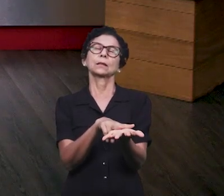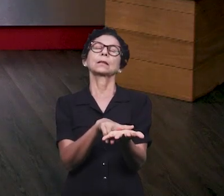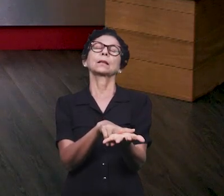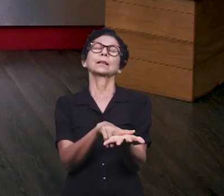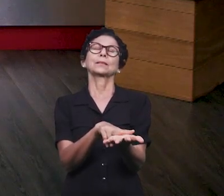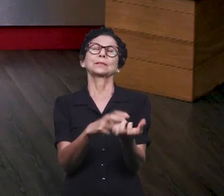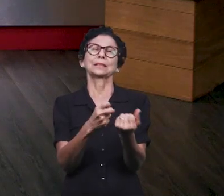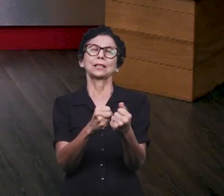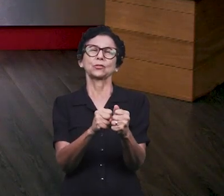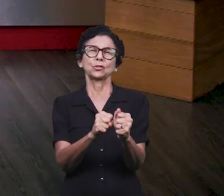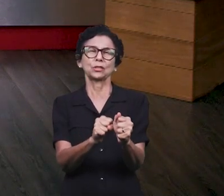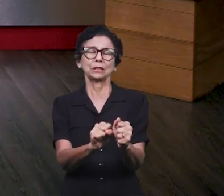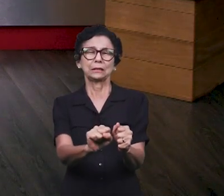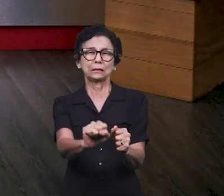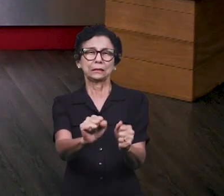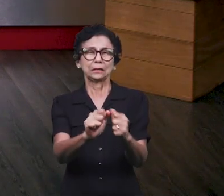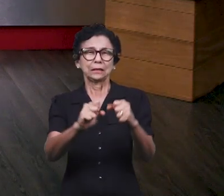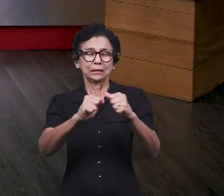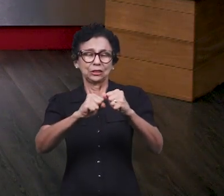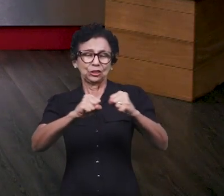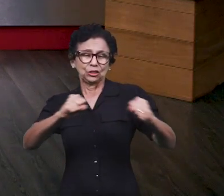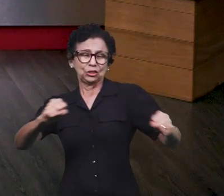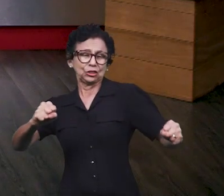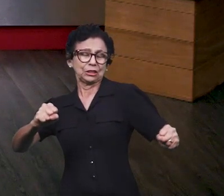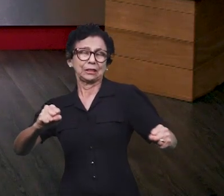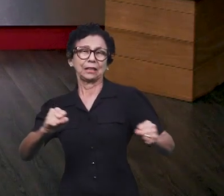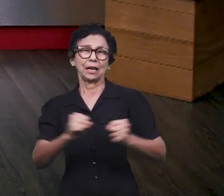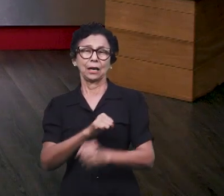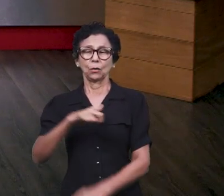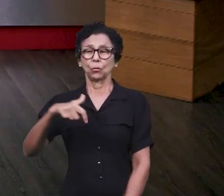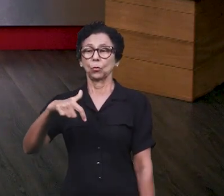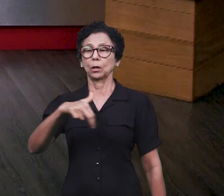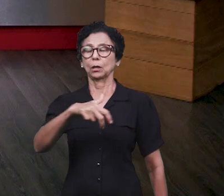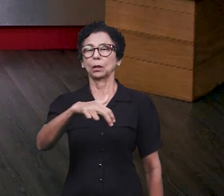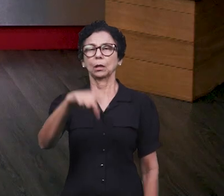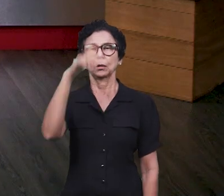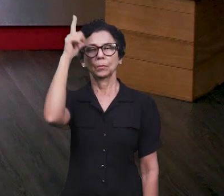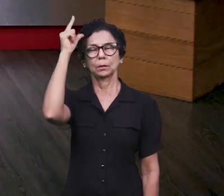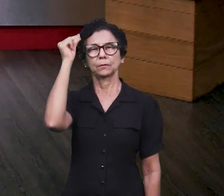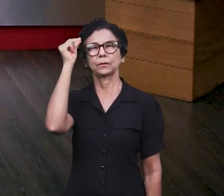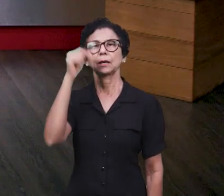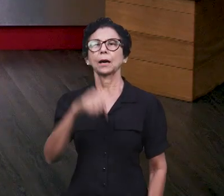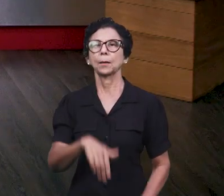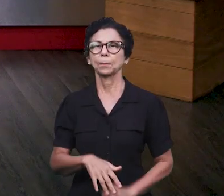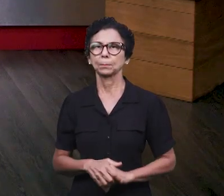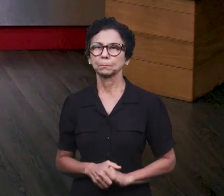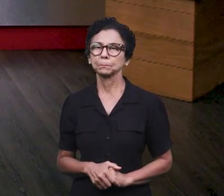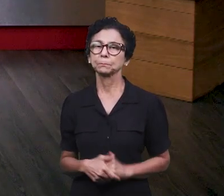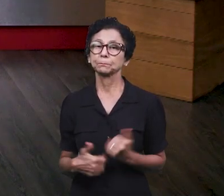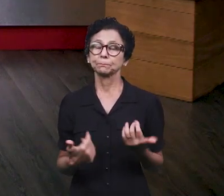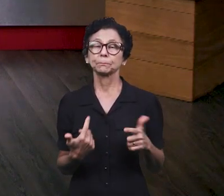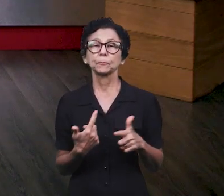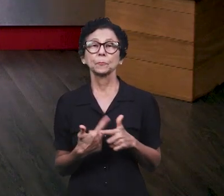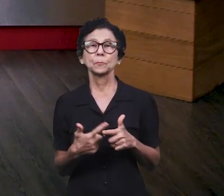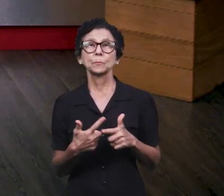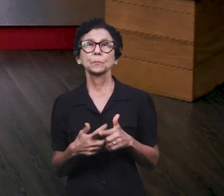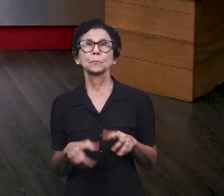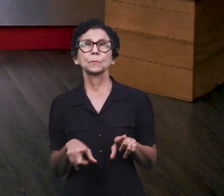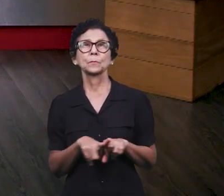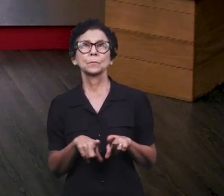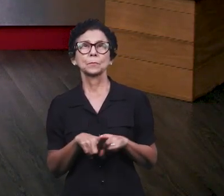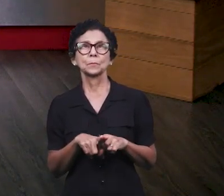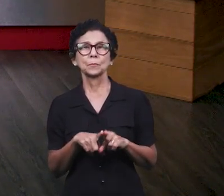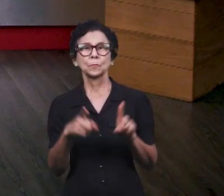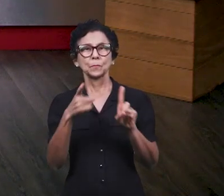de esticá-las, de mexê-las ou sair andando para aliviar o desconforto. Este problema é também chamado de